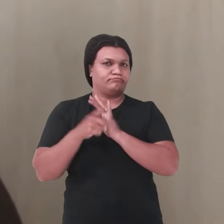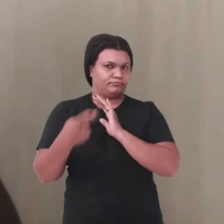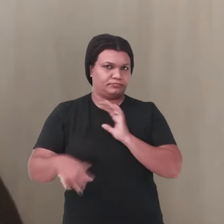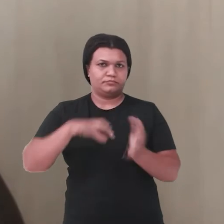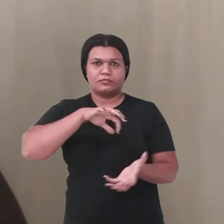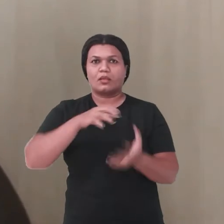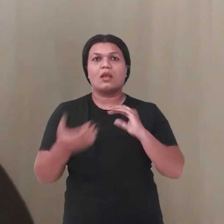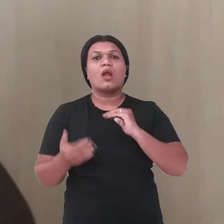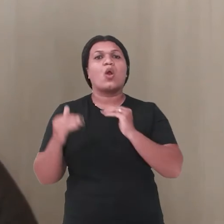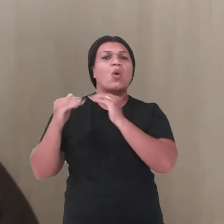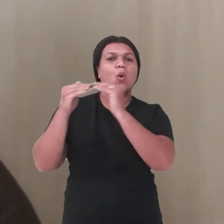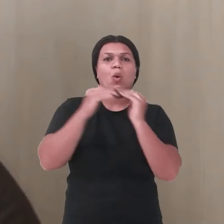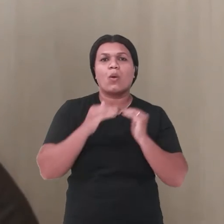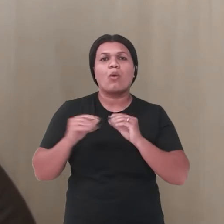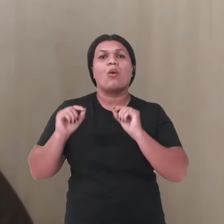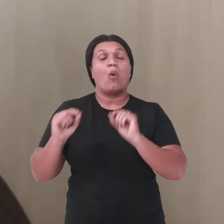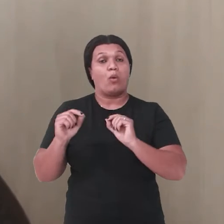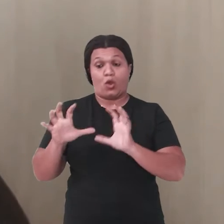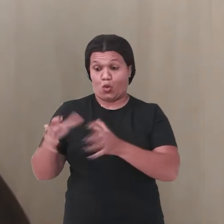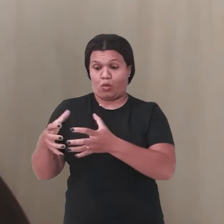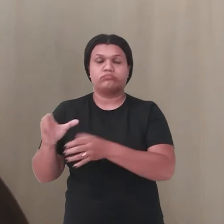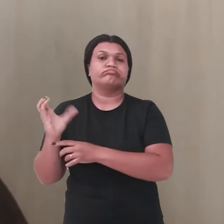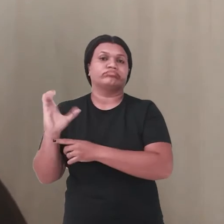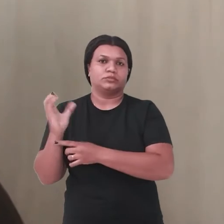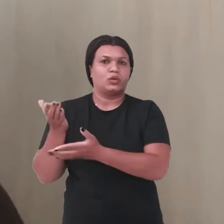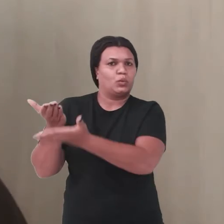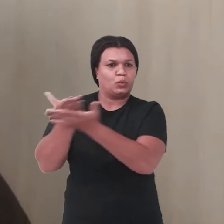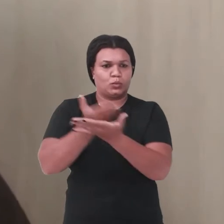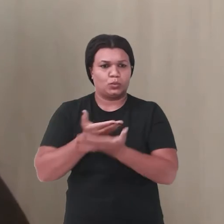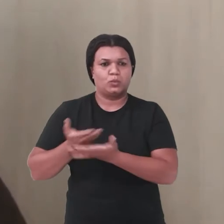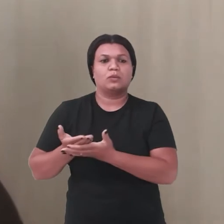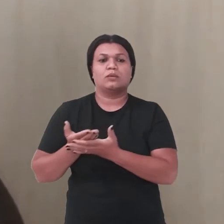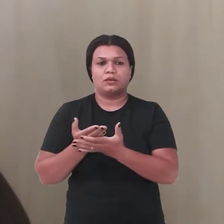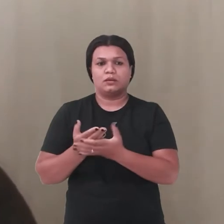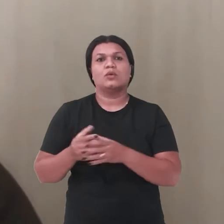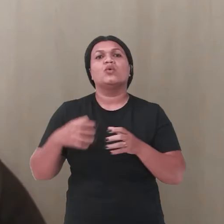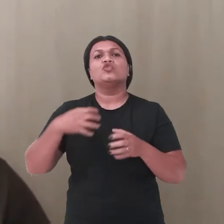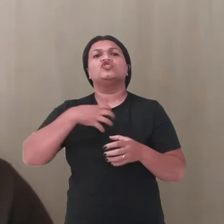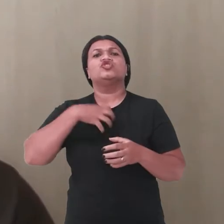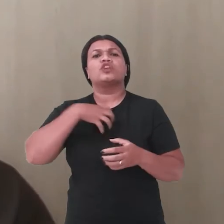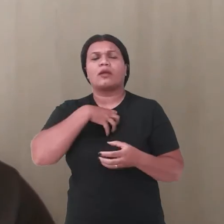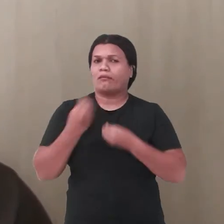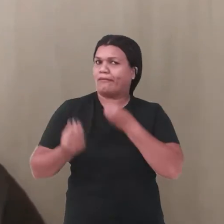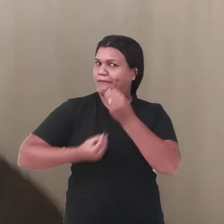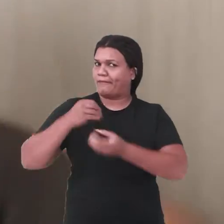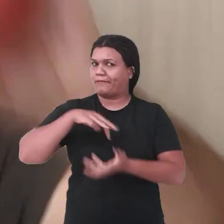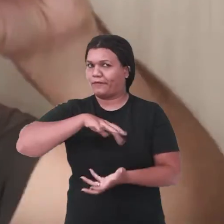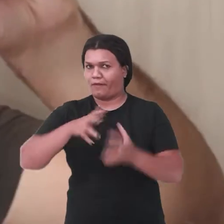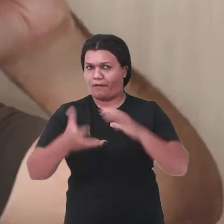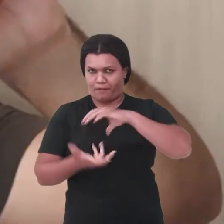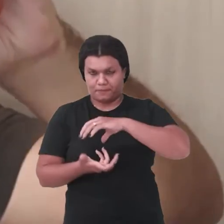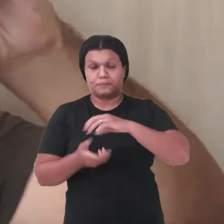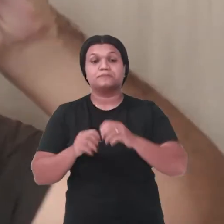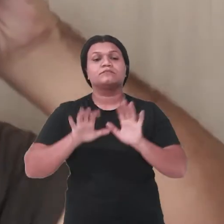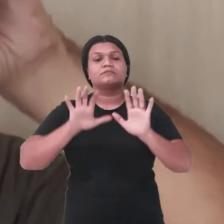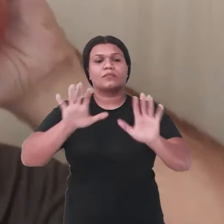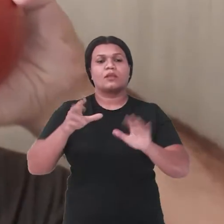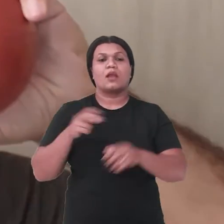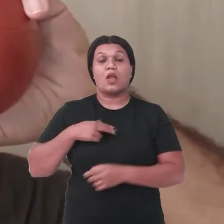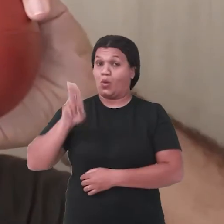planeta, de acordo com a maior parte da comunidade científica que estuda o formato da Terra. Então, utilizando aqui o